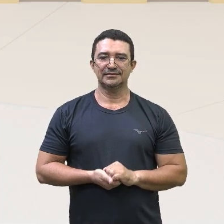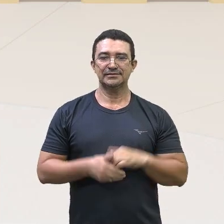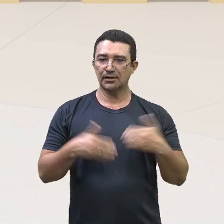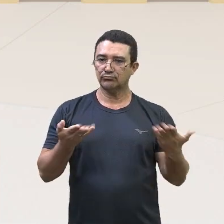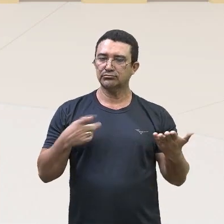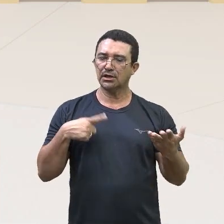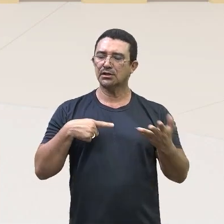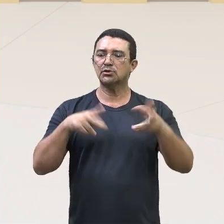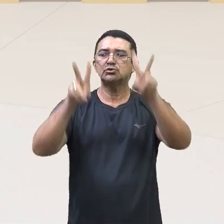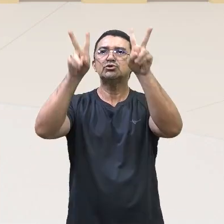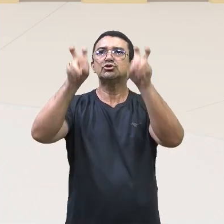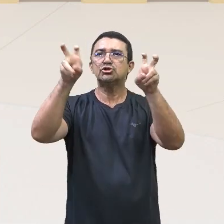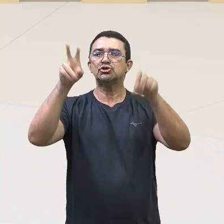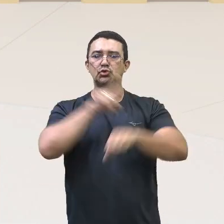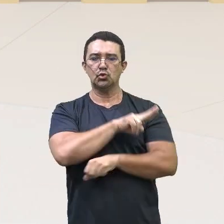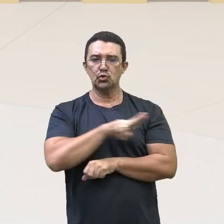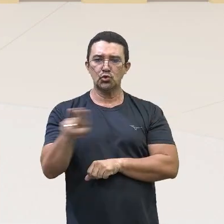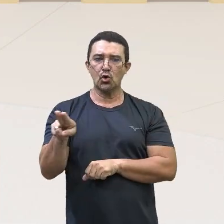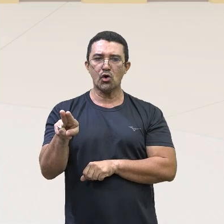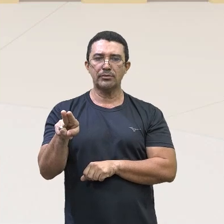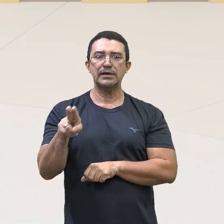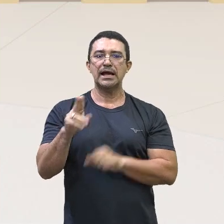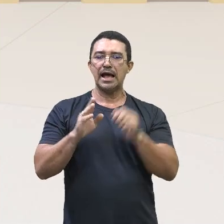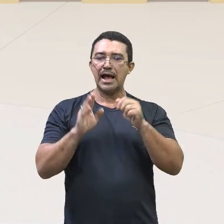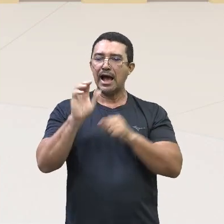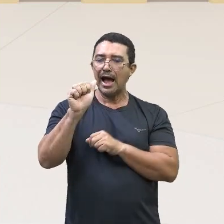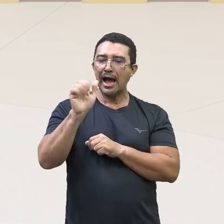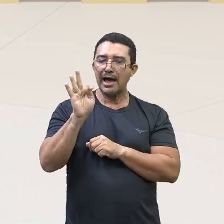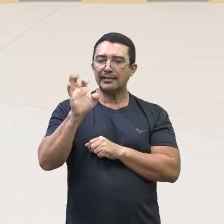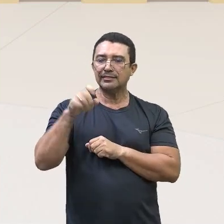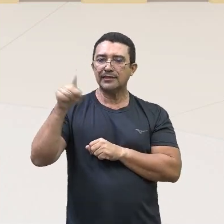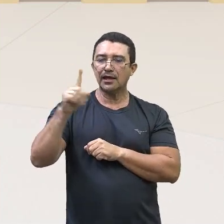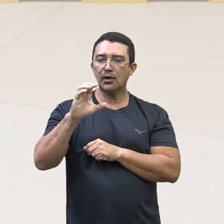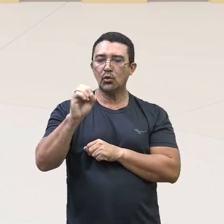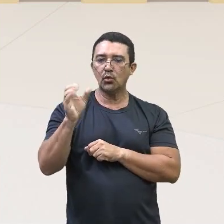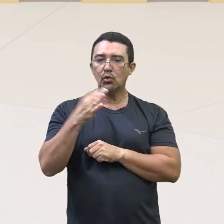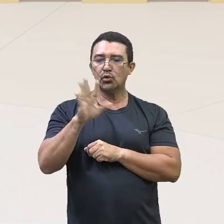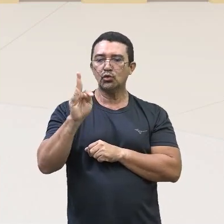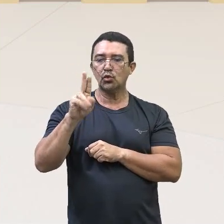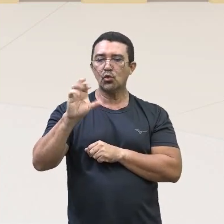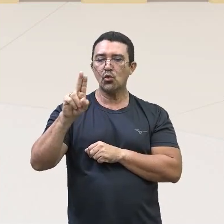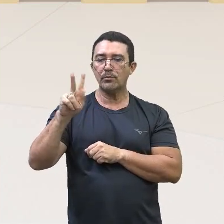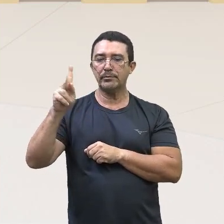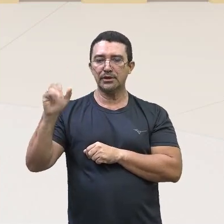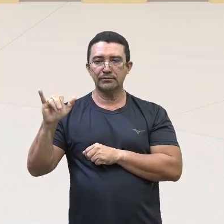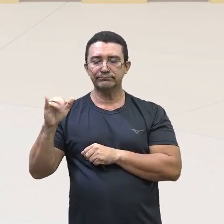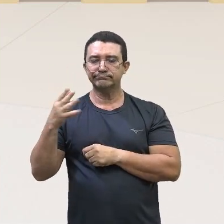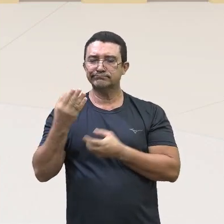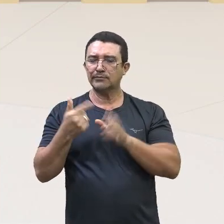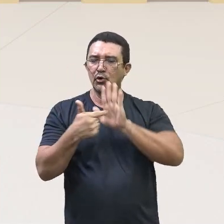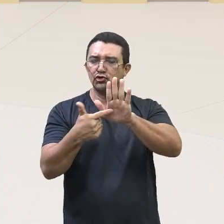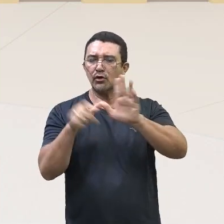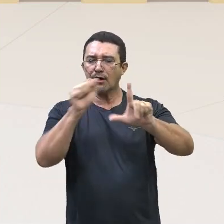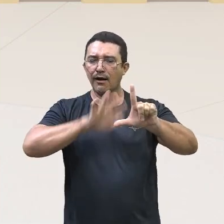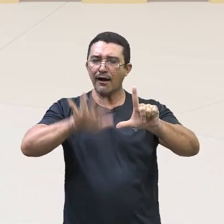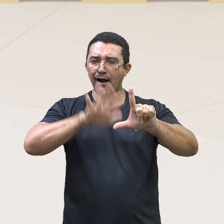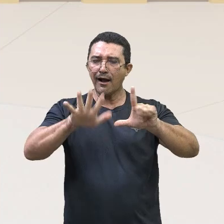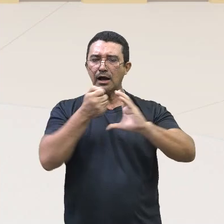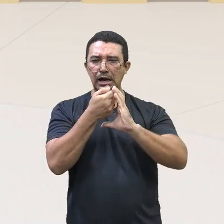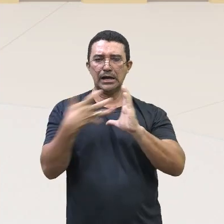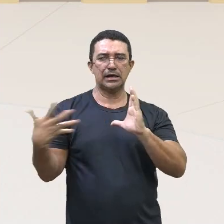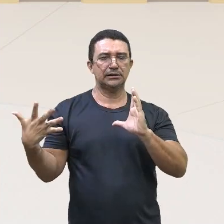o título, o nome, no caso aqui a gente já sabe que é até o tucupi, como bem ela regional. se apresentou, então tudo aqui nós estamos vendo